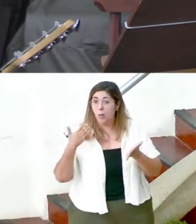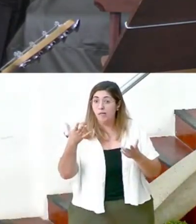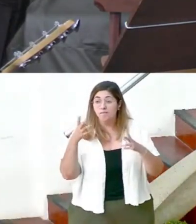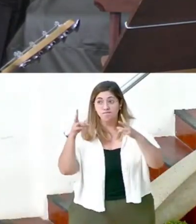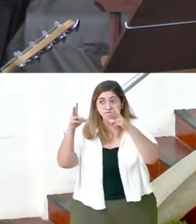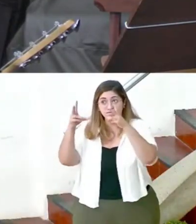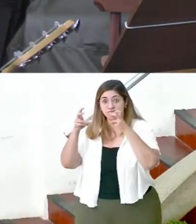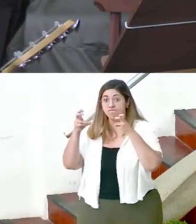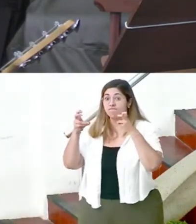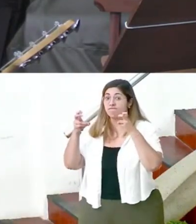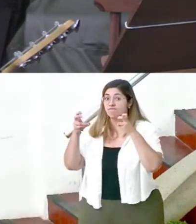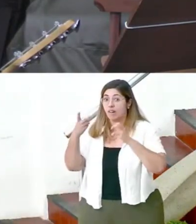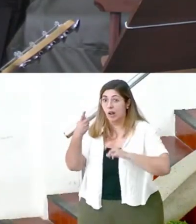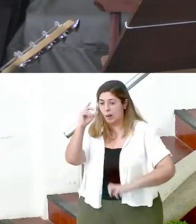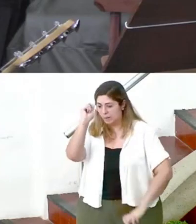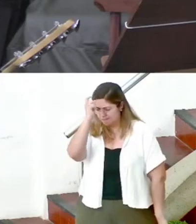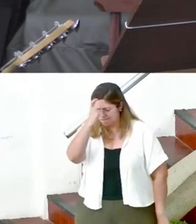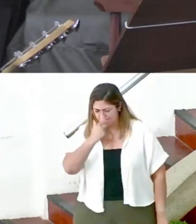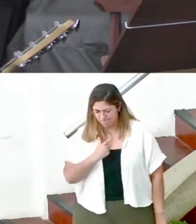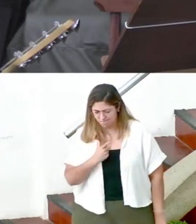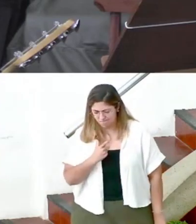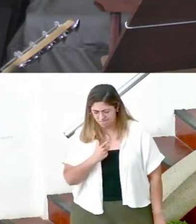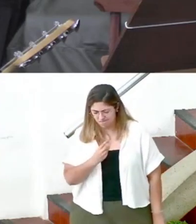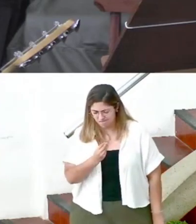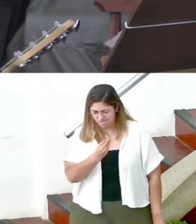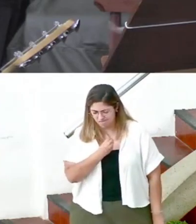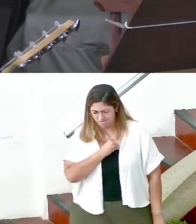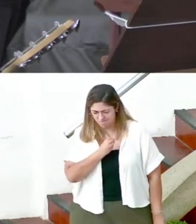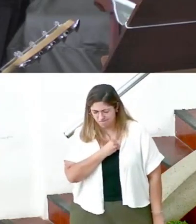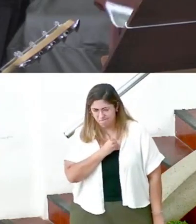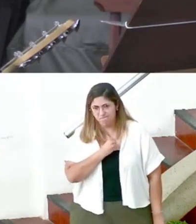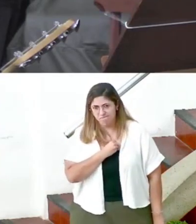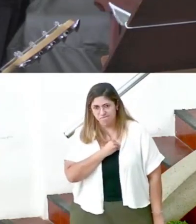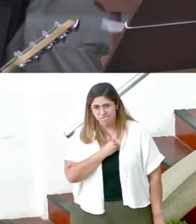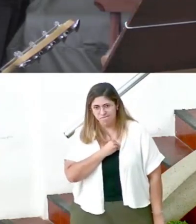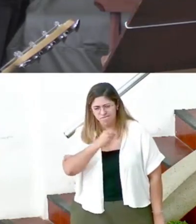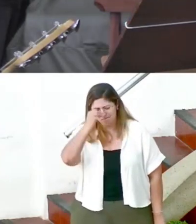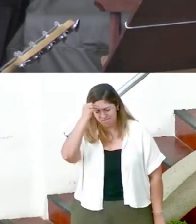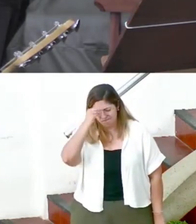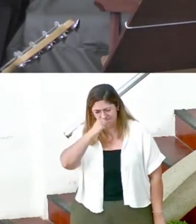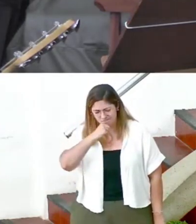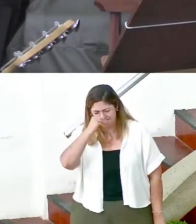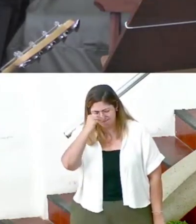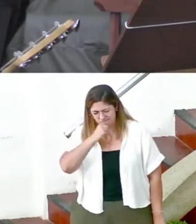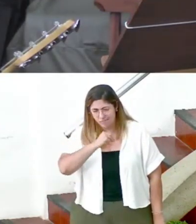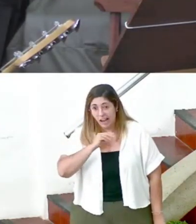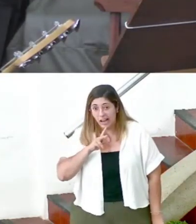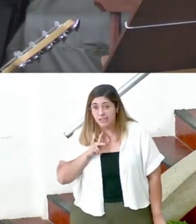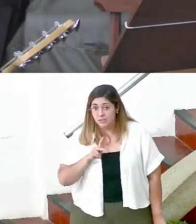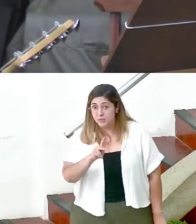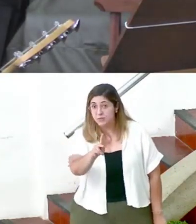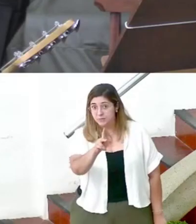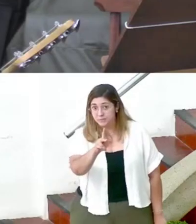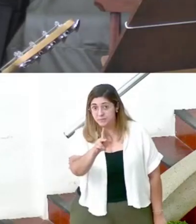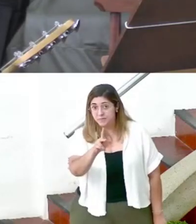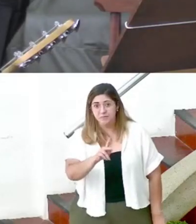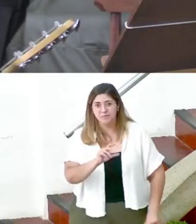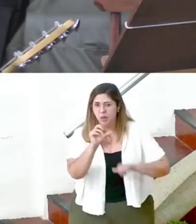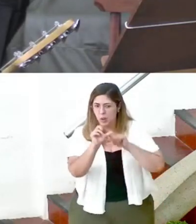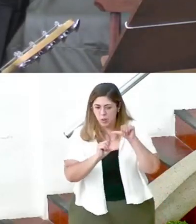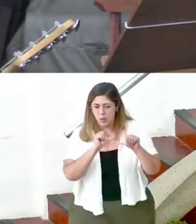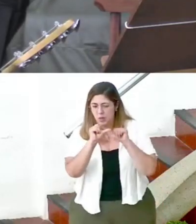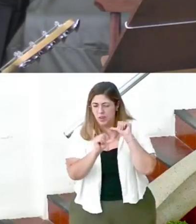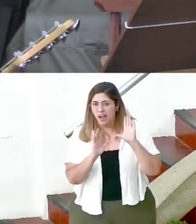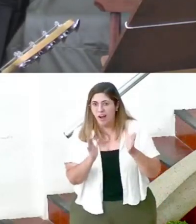o nosso estado. Nosso estado é um estado de fraqueza. Ainda é, viu? Ainda é. Não mudou porque a gente